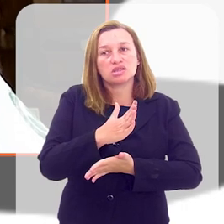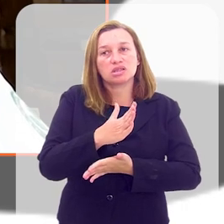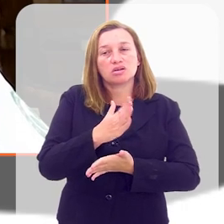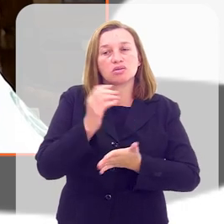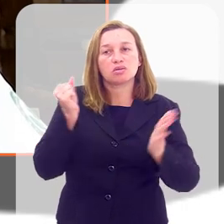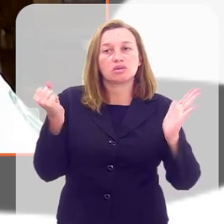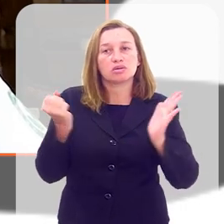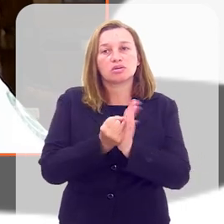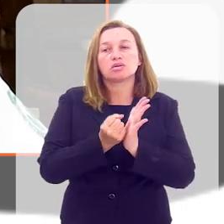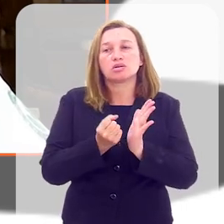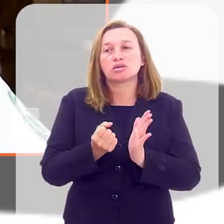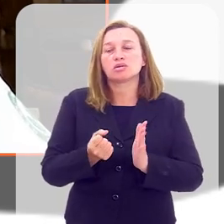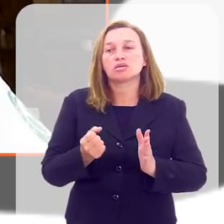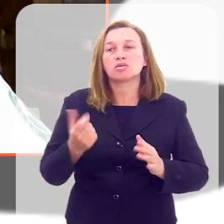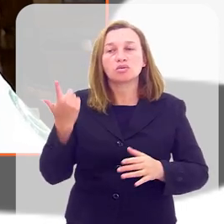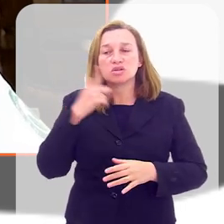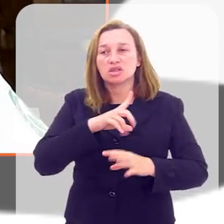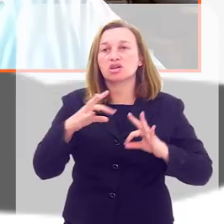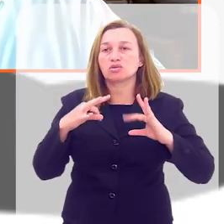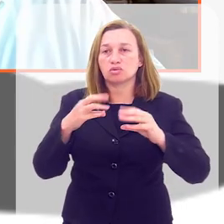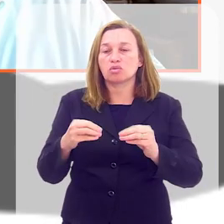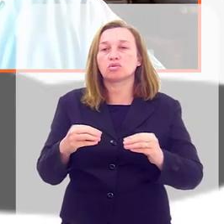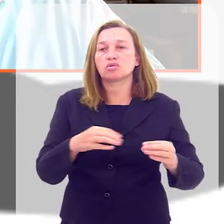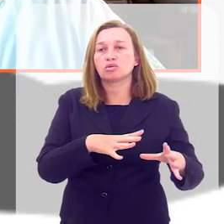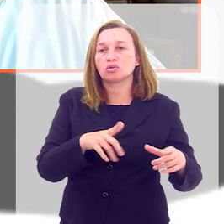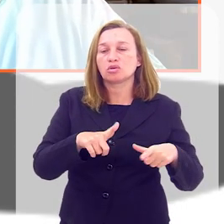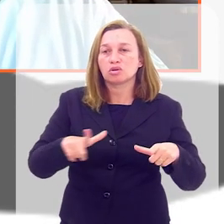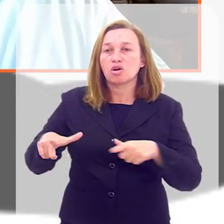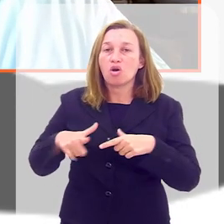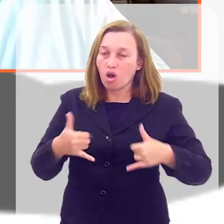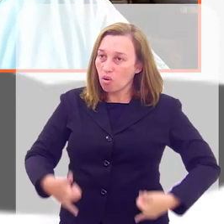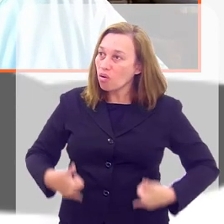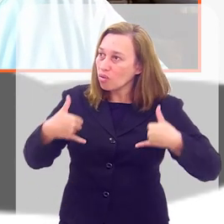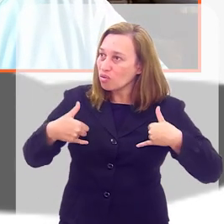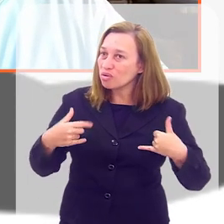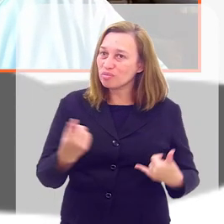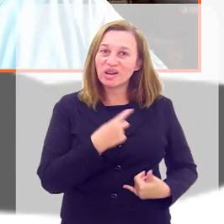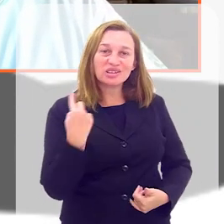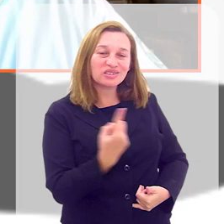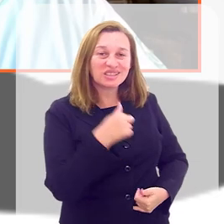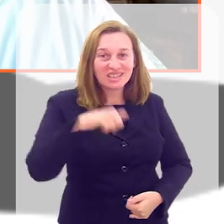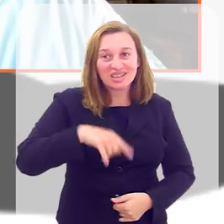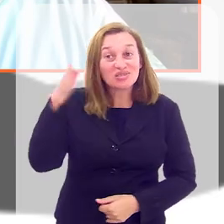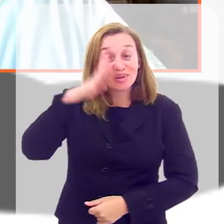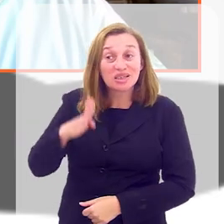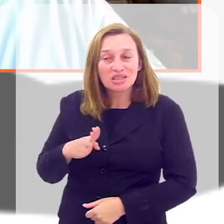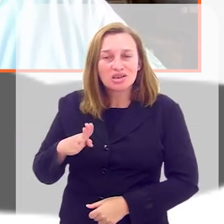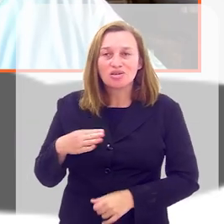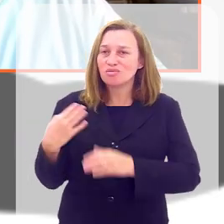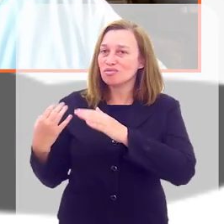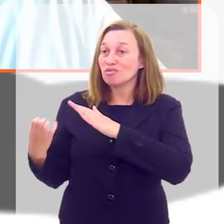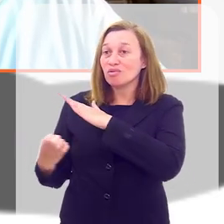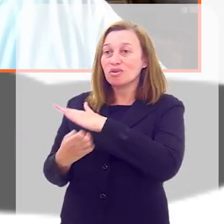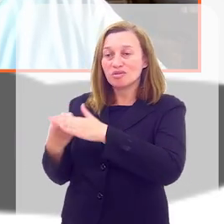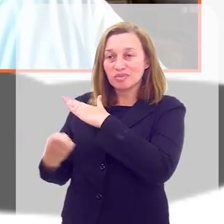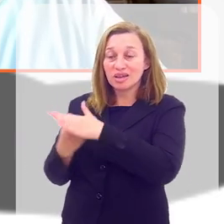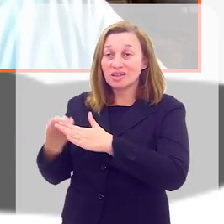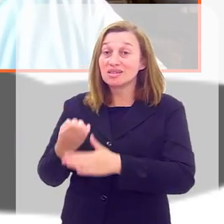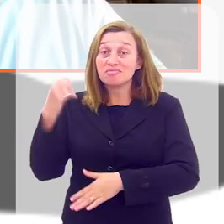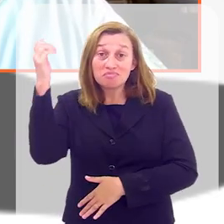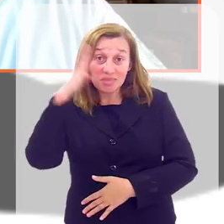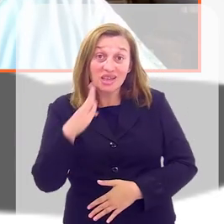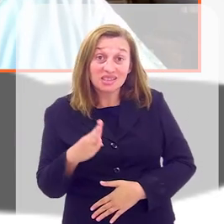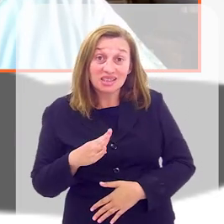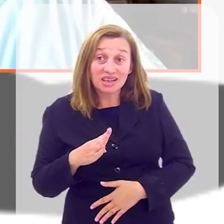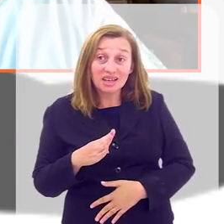tendo esse certificado a gente pode construir em todo o território americano é um orgulho muito grande para todos nós aqui do Brasil uma empresa